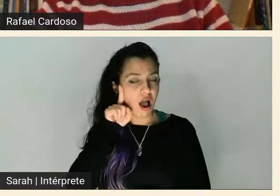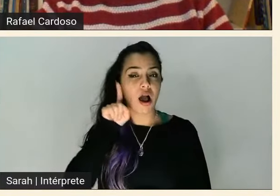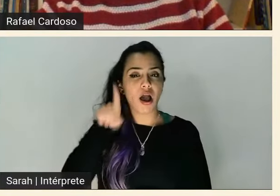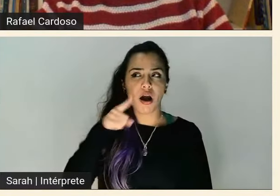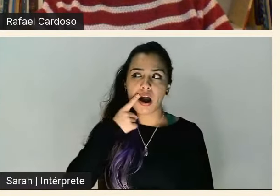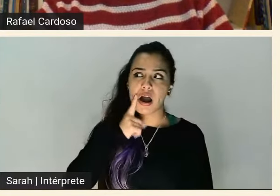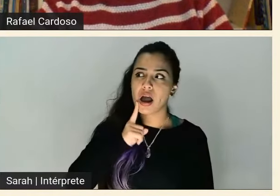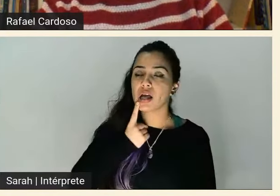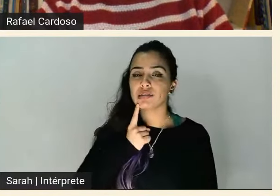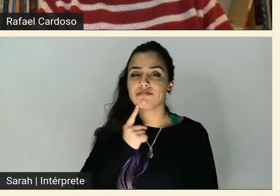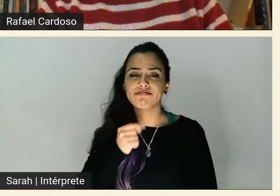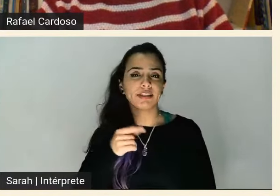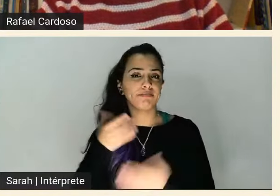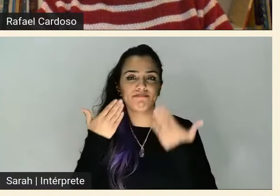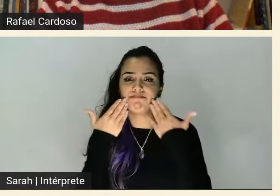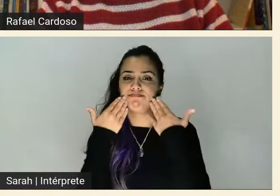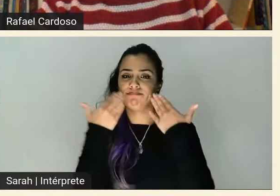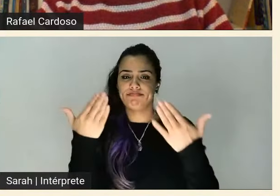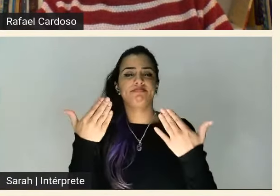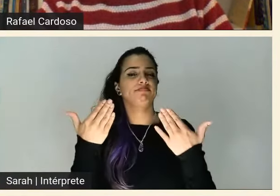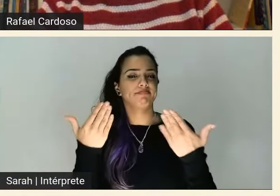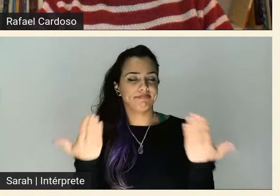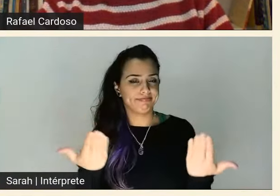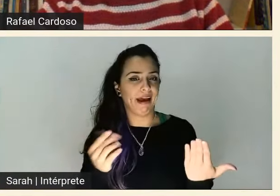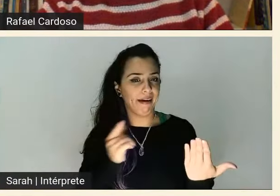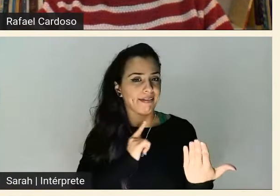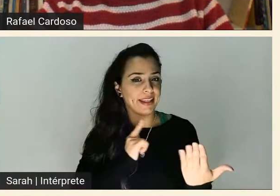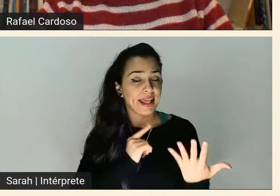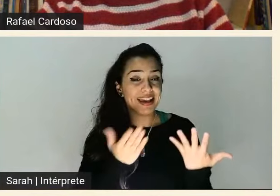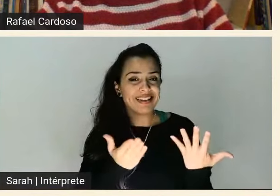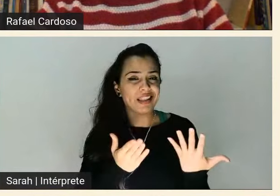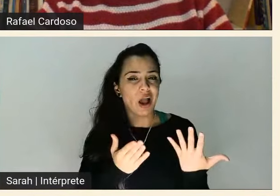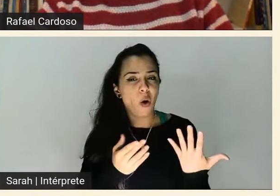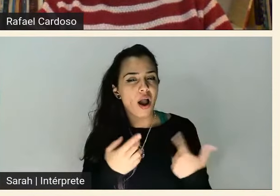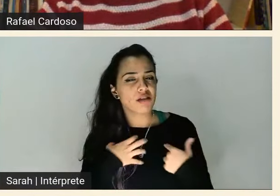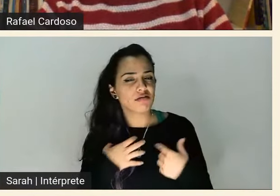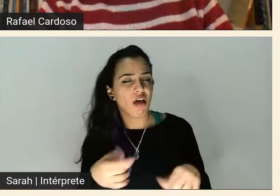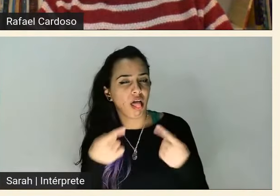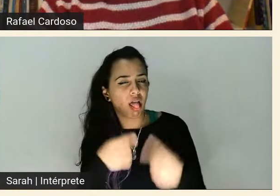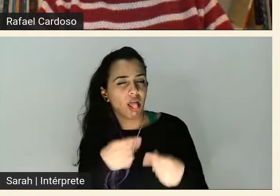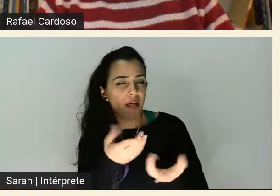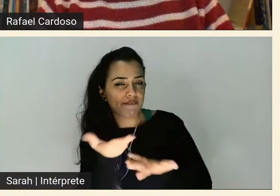está posto. Então, me interessa muito esse jogo de sedução.